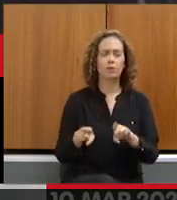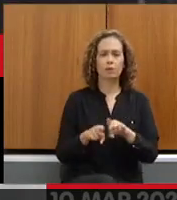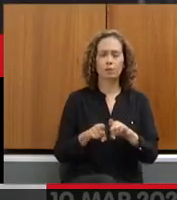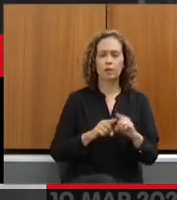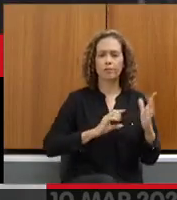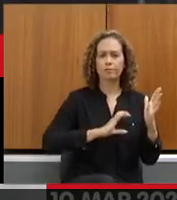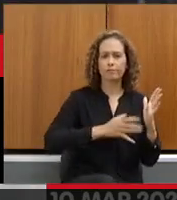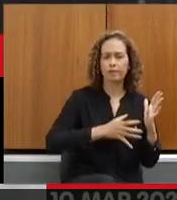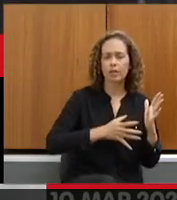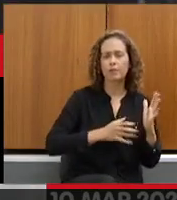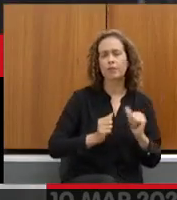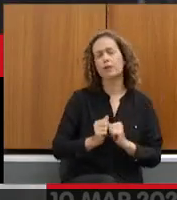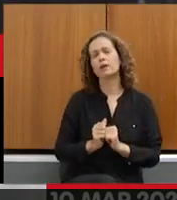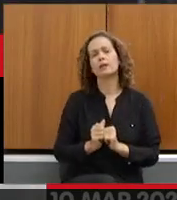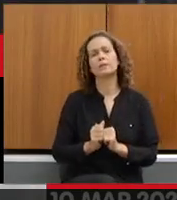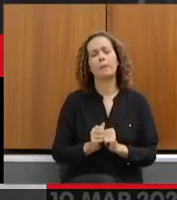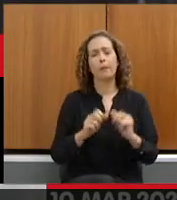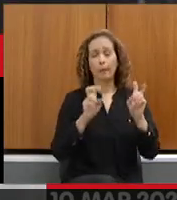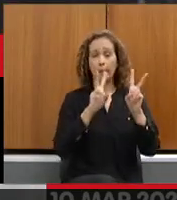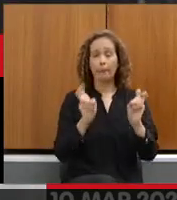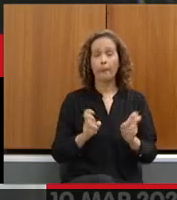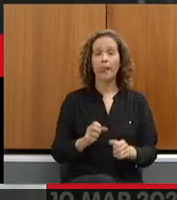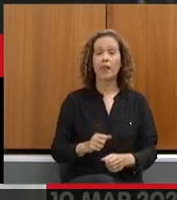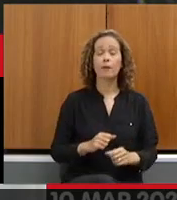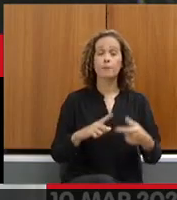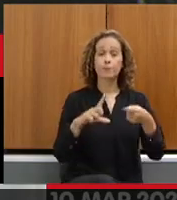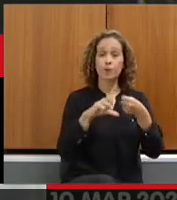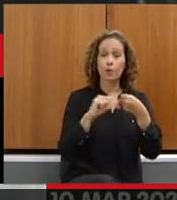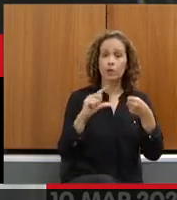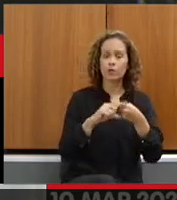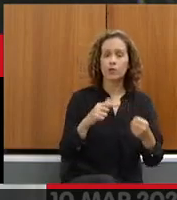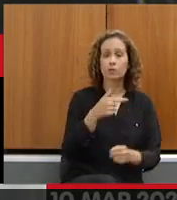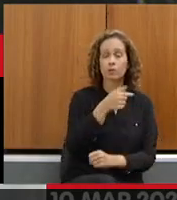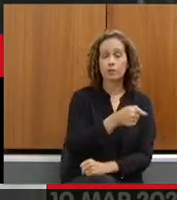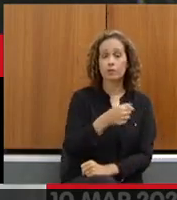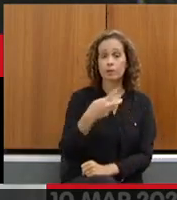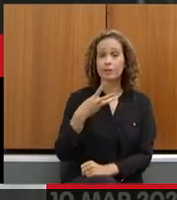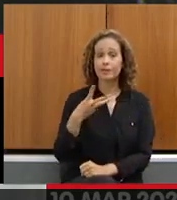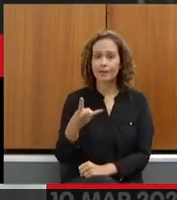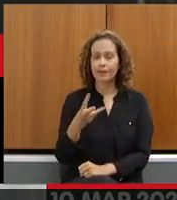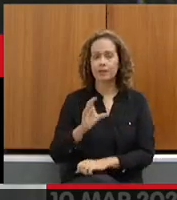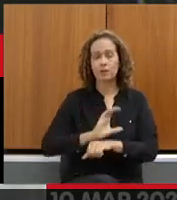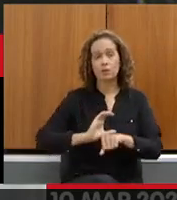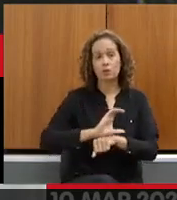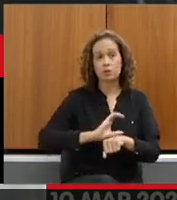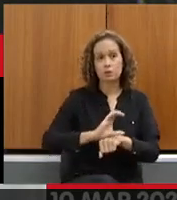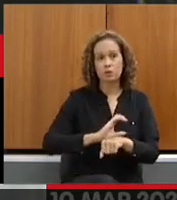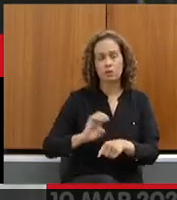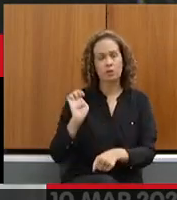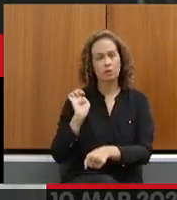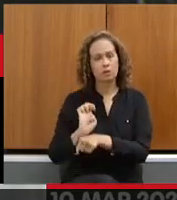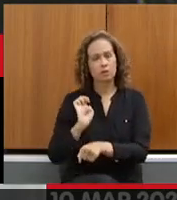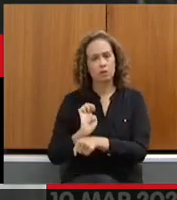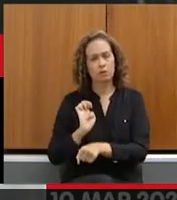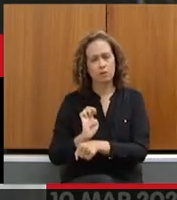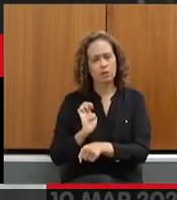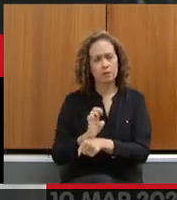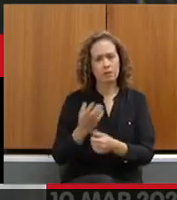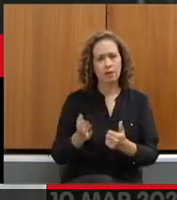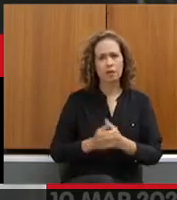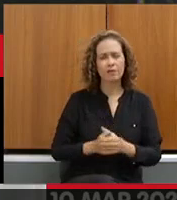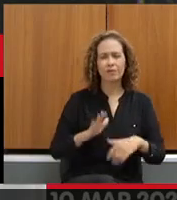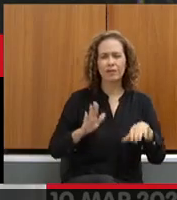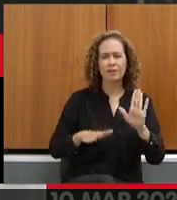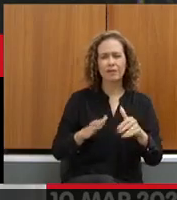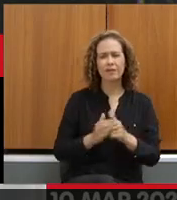abordar esse tema dizer o seguinte o artigo 73 a nossa construção do estado que é o grande o balizador das nossas audiências